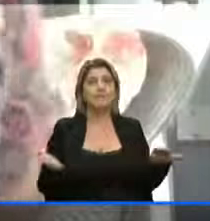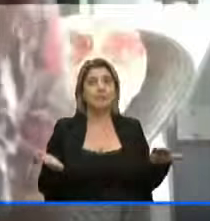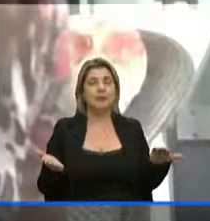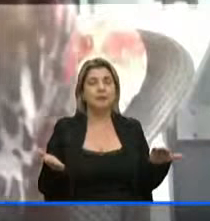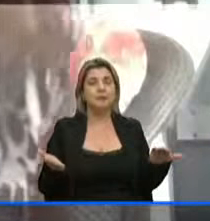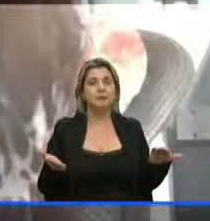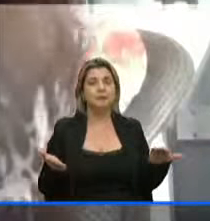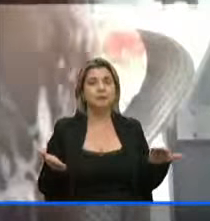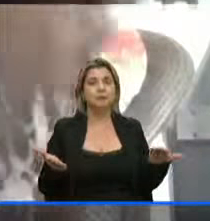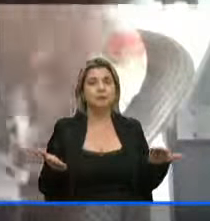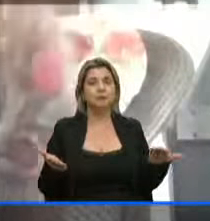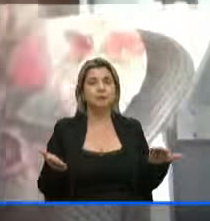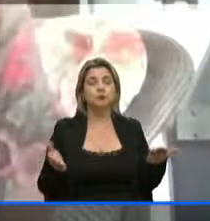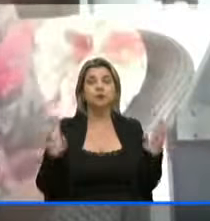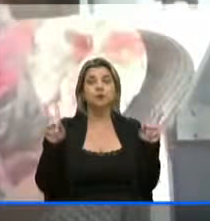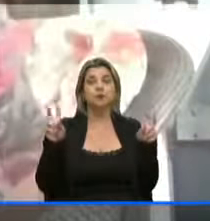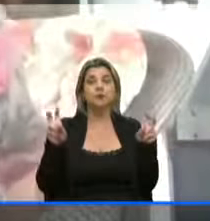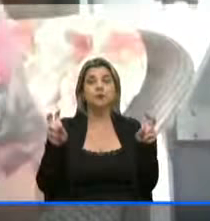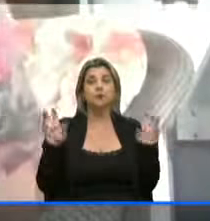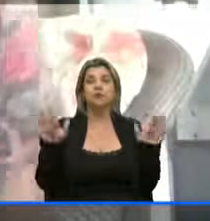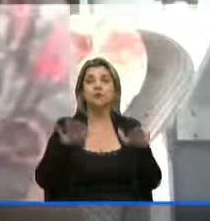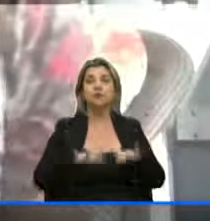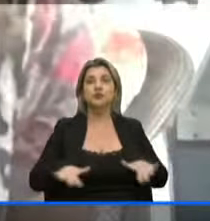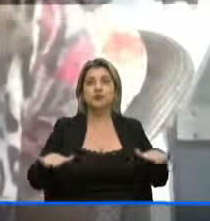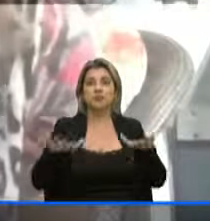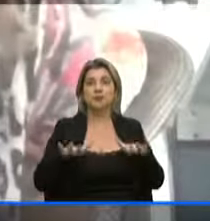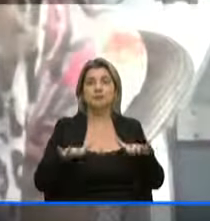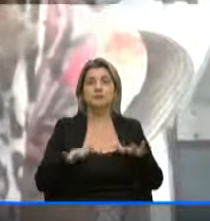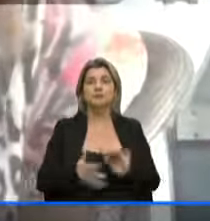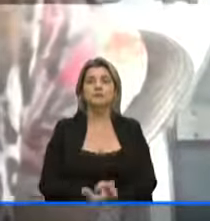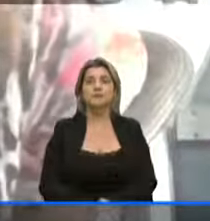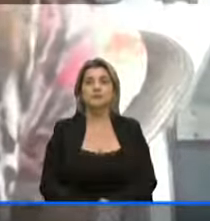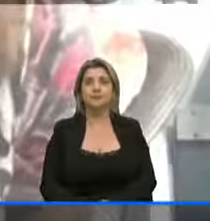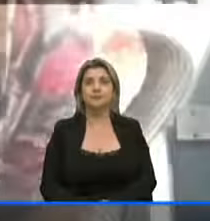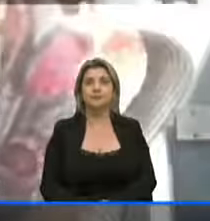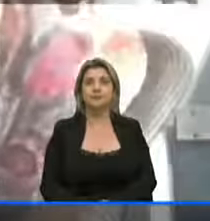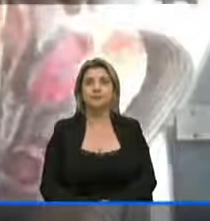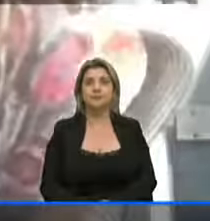senhoras nos assuntos gerais.